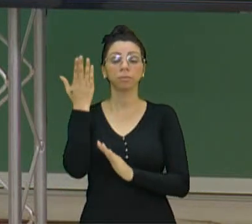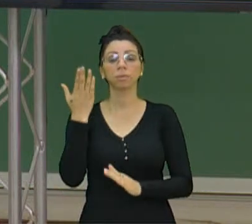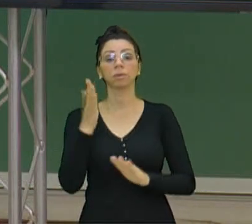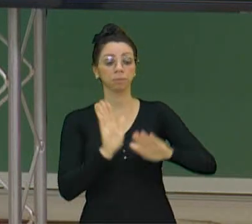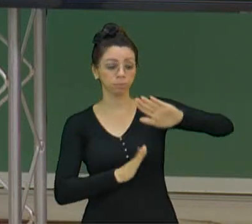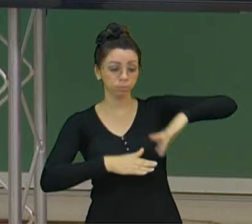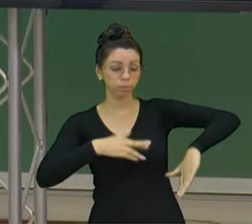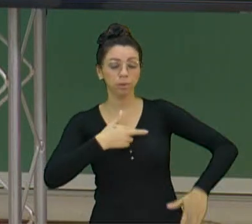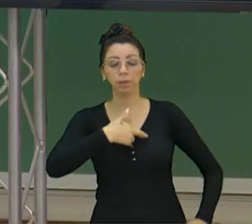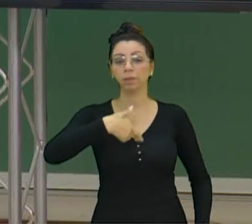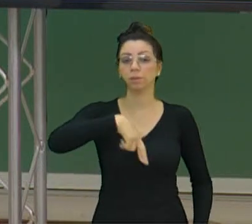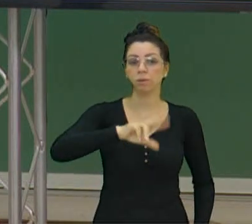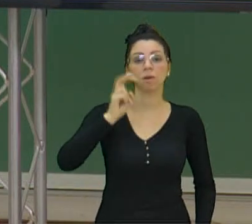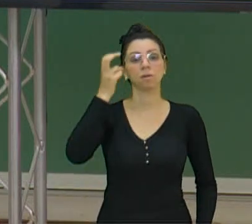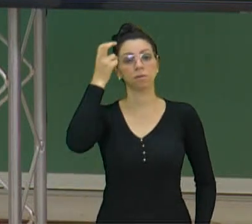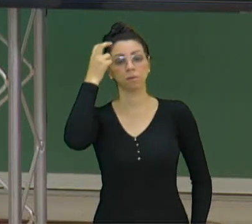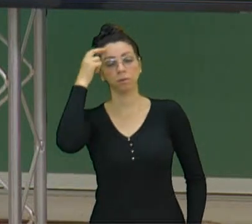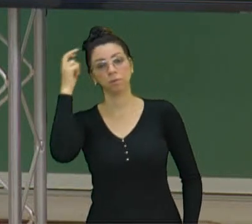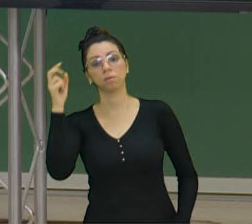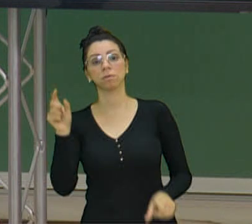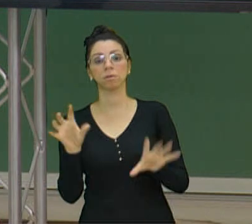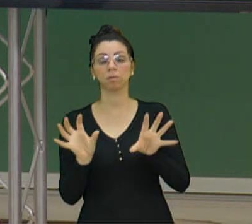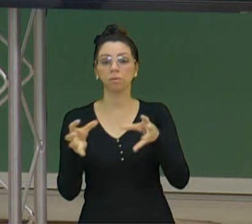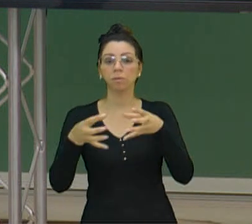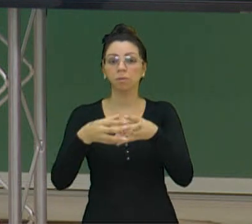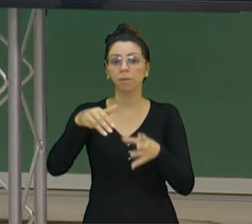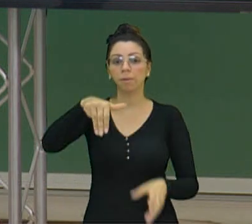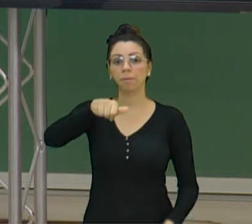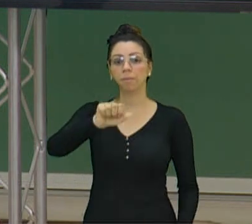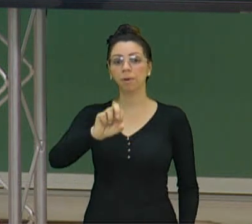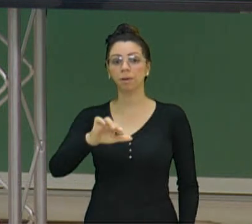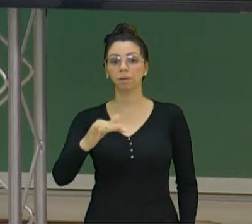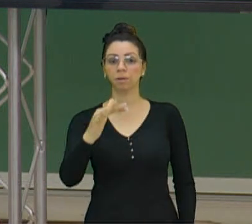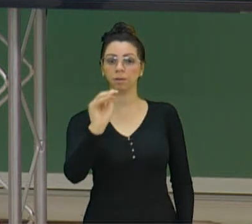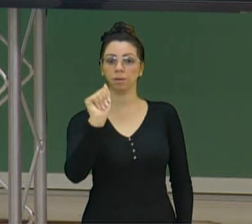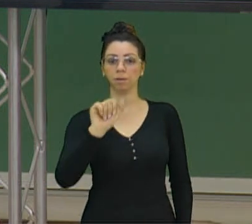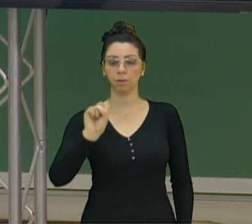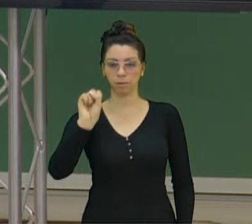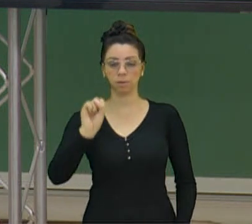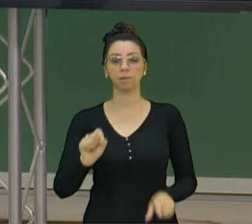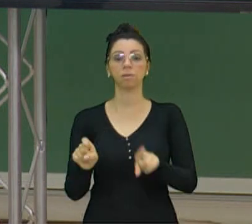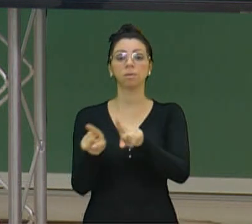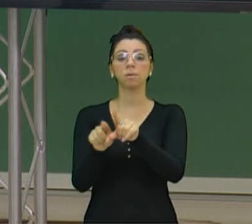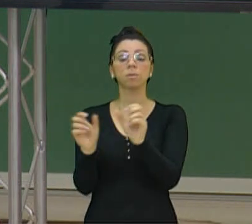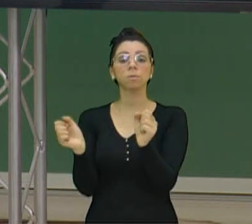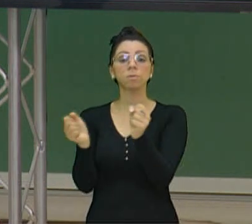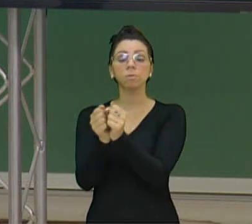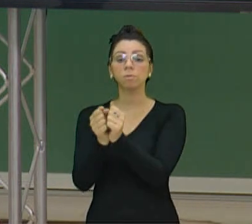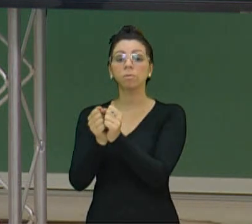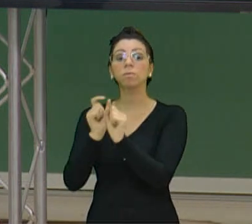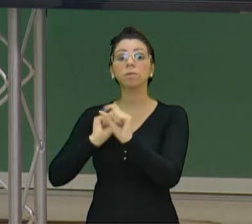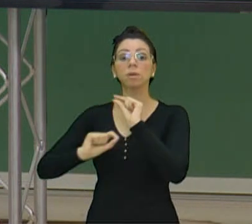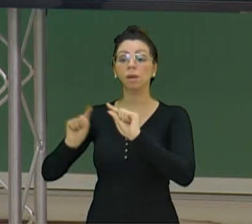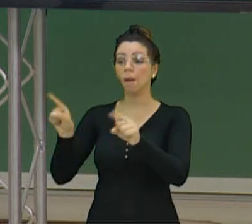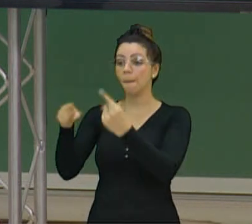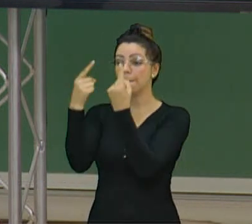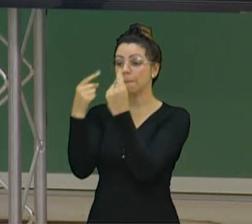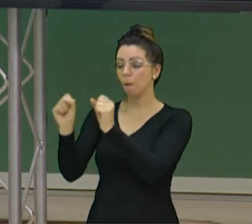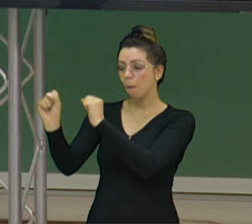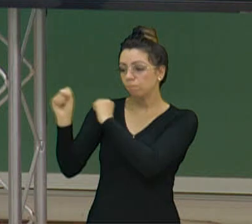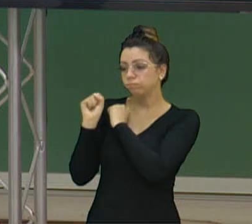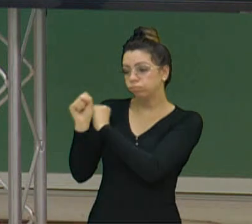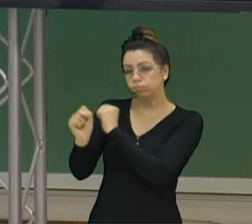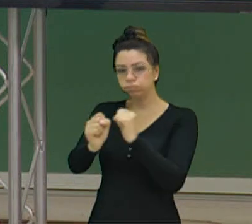em manifestações culturais, como as bandas marciais, e ao mesmo tempo, a música eletrônica também faz parte do